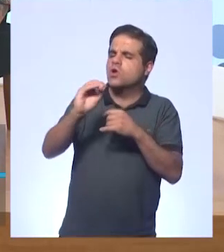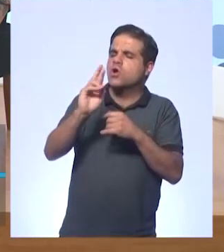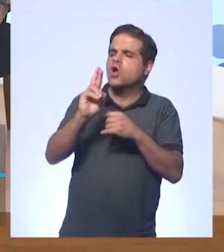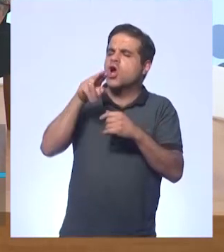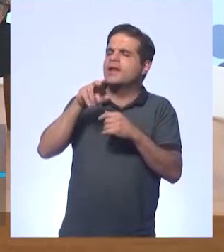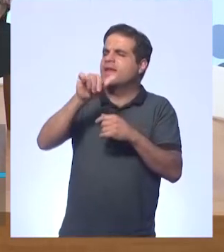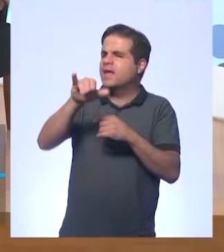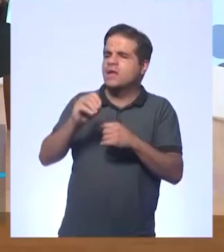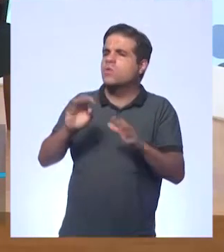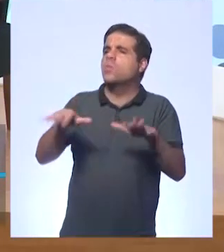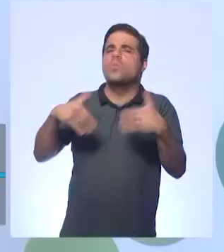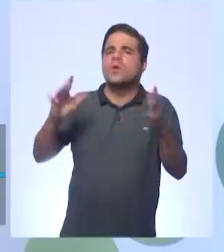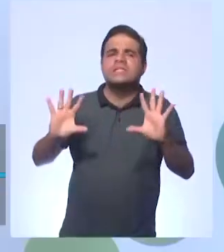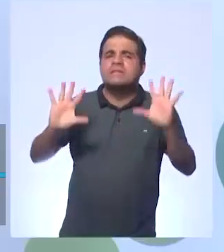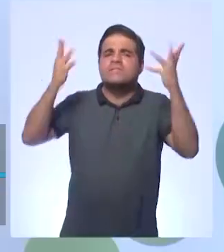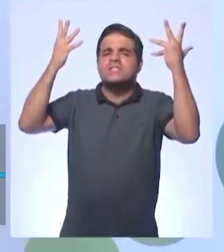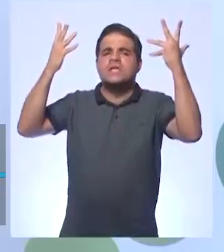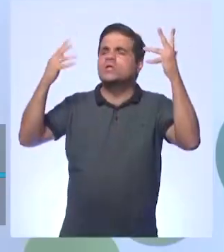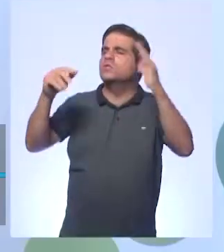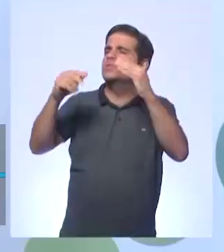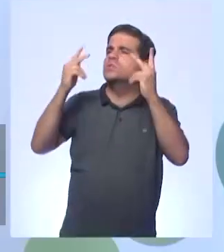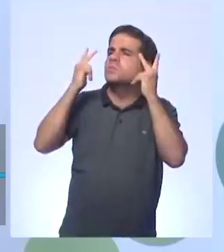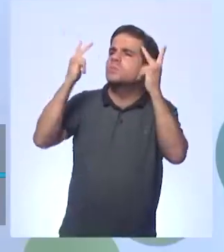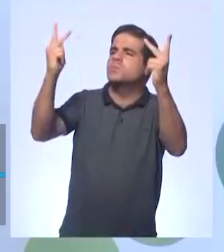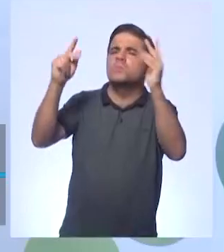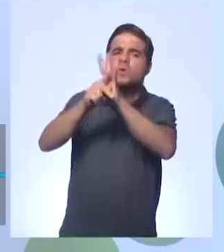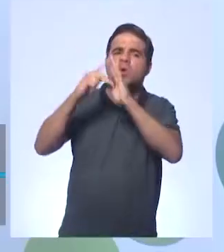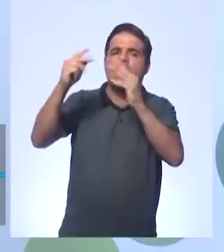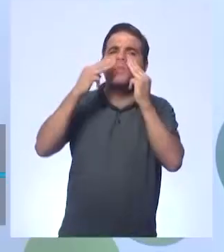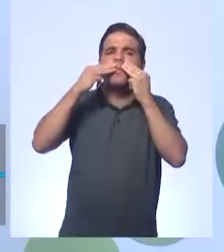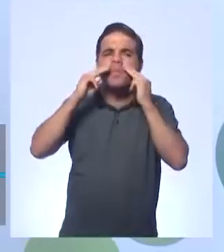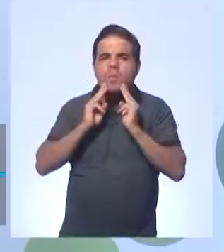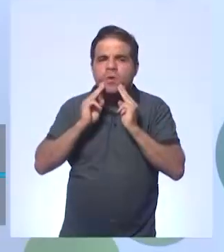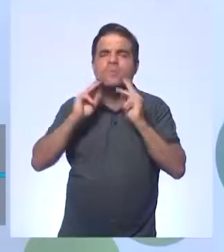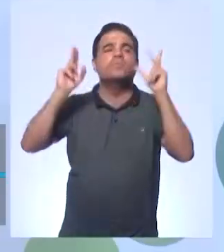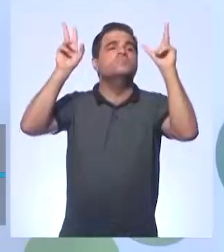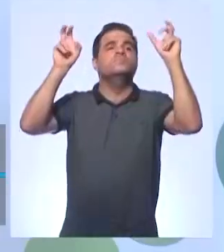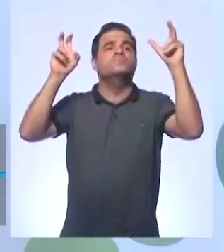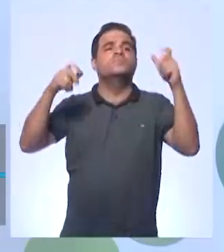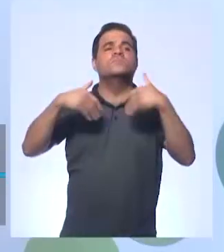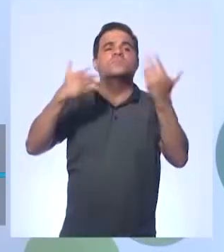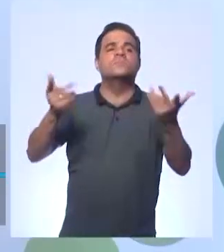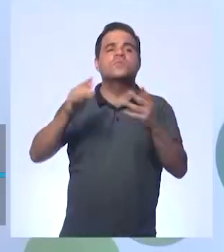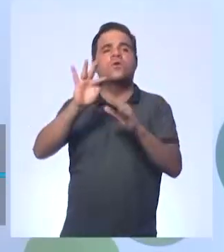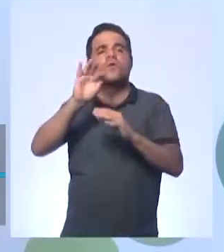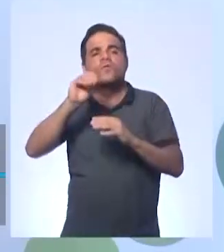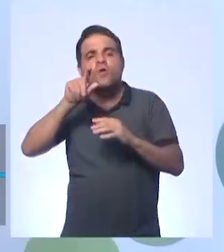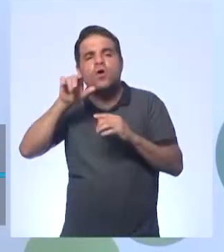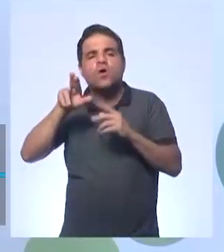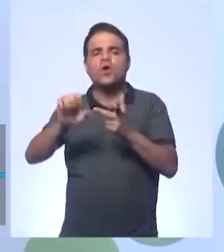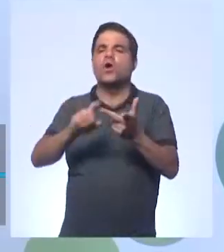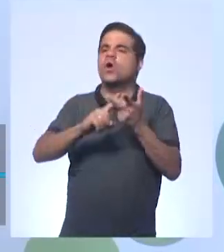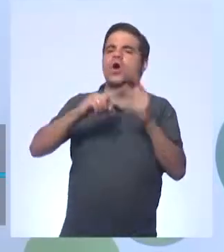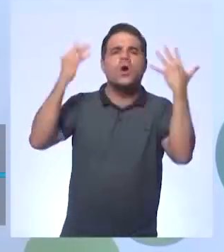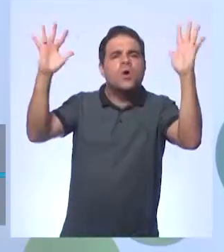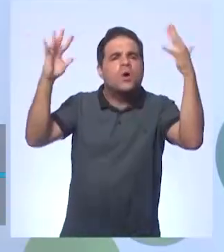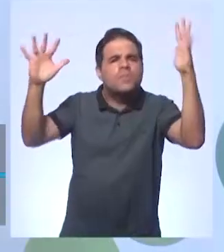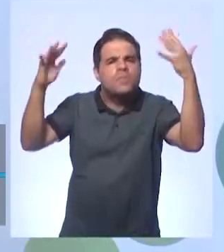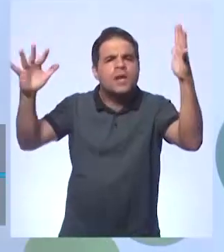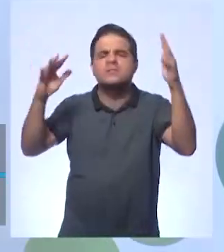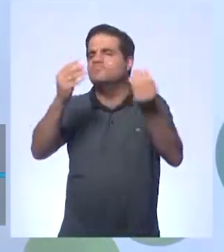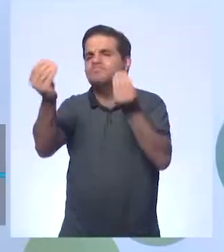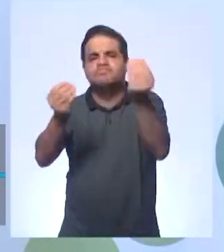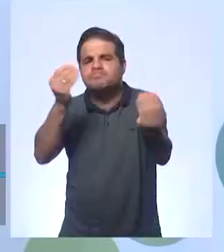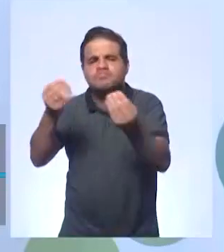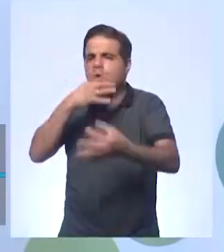quais seriam os festejos típicos aí de Moçambique? Pensando nessa questão, por exemplo, de folclore, comemorações.